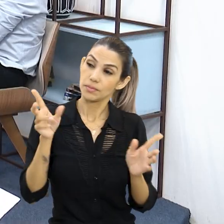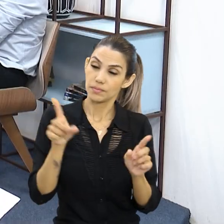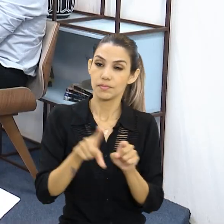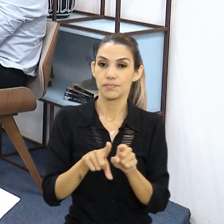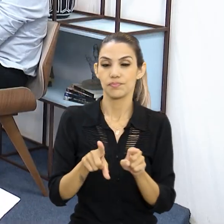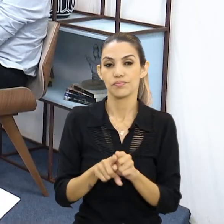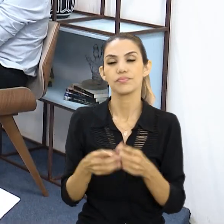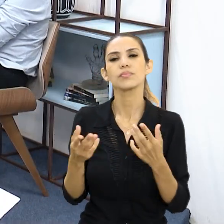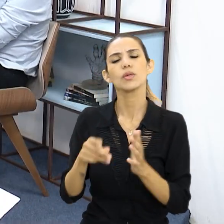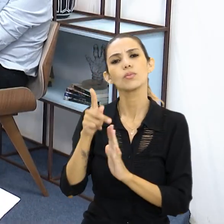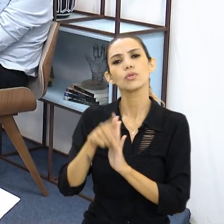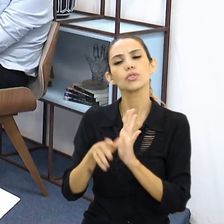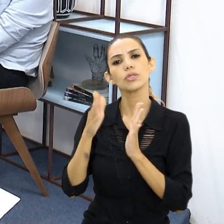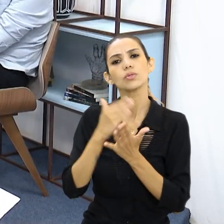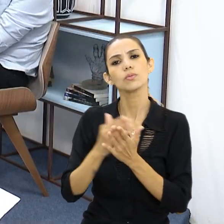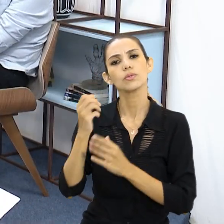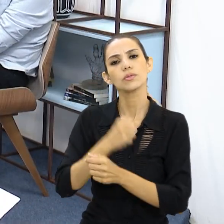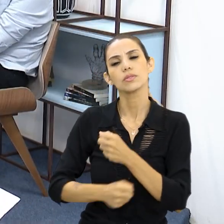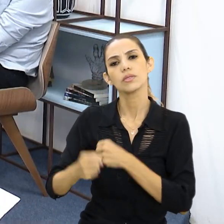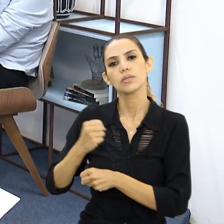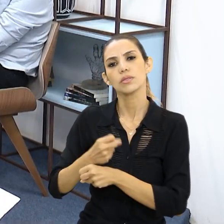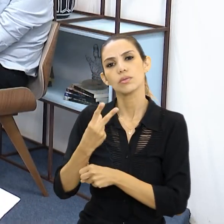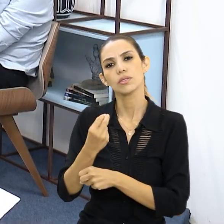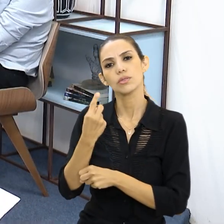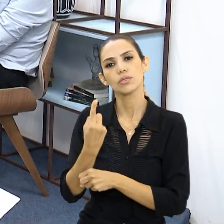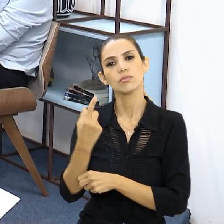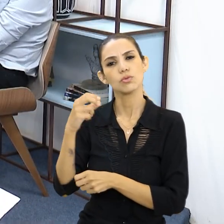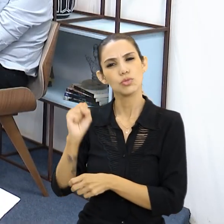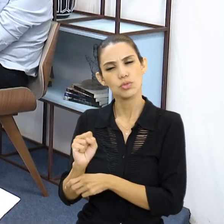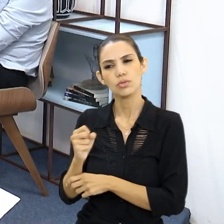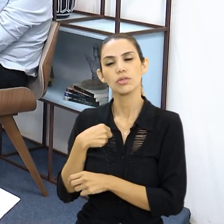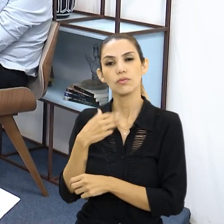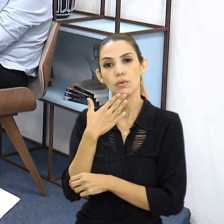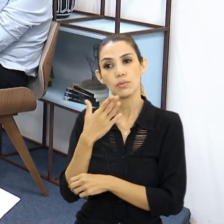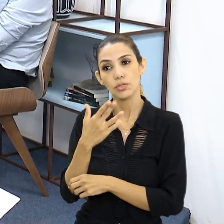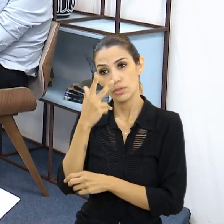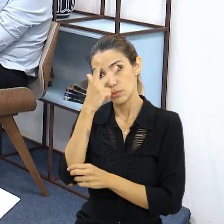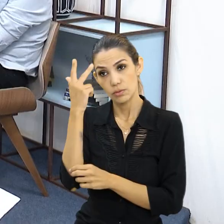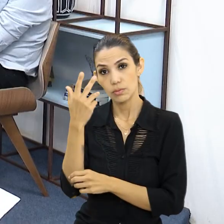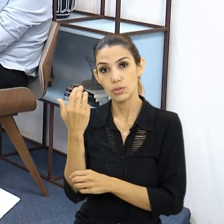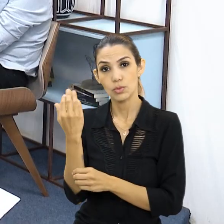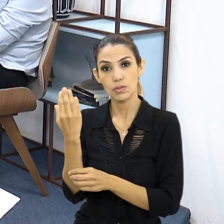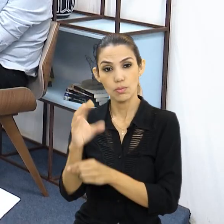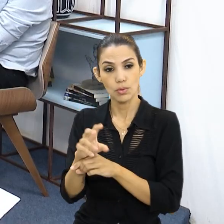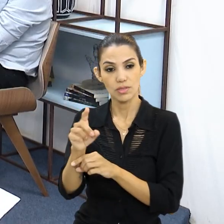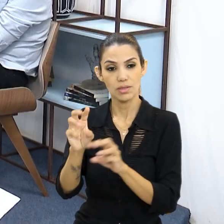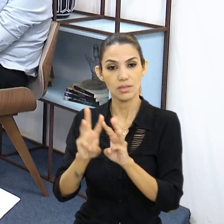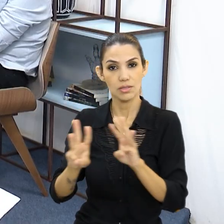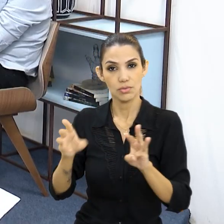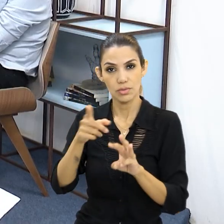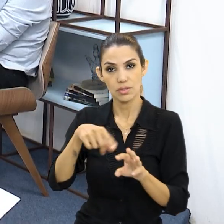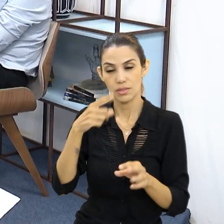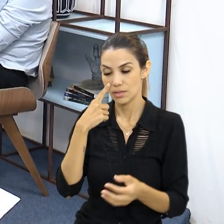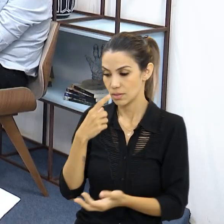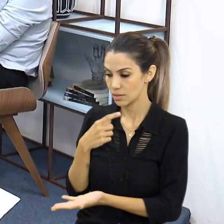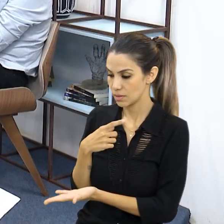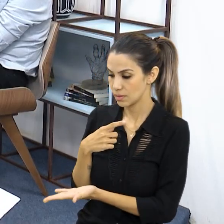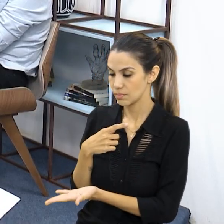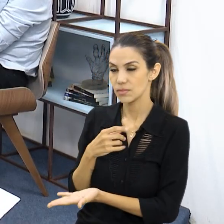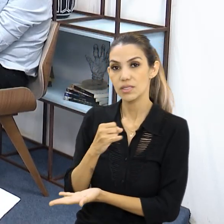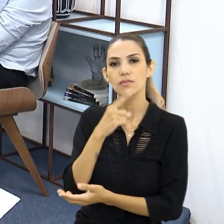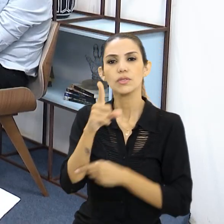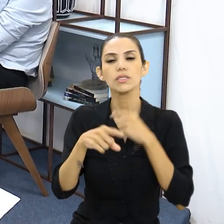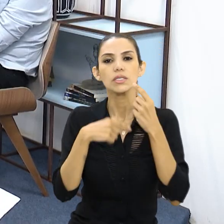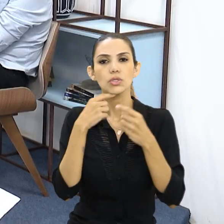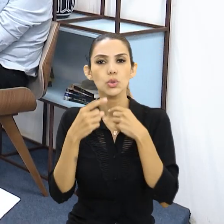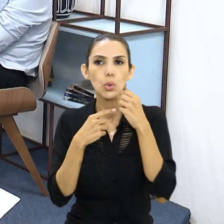2018. Inclusive, tem um site que eu vou pedir pro pessoal colocar na tela aí para você que nos acompanha, porque vocês podem tirar dúvidas, saber muito